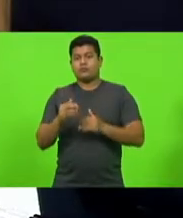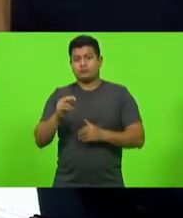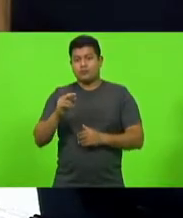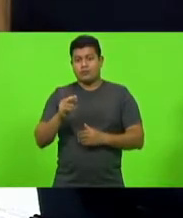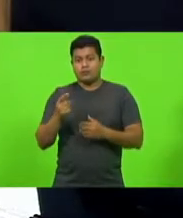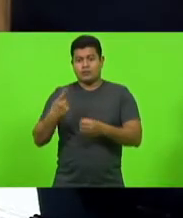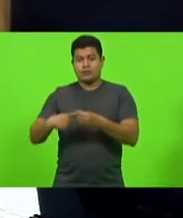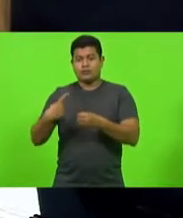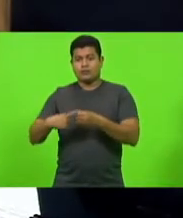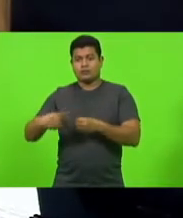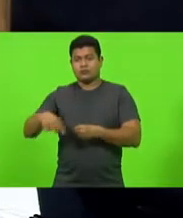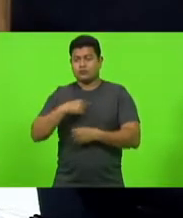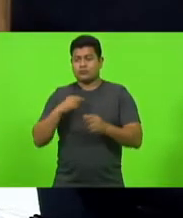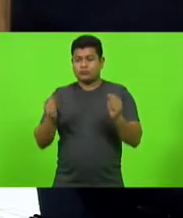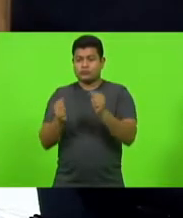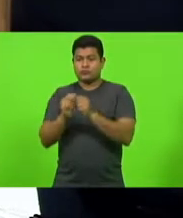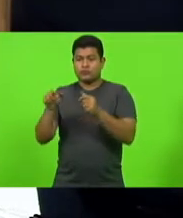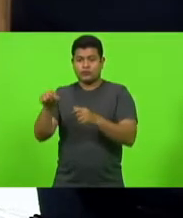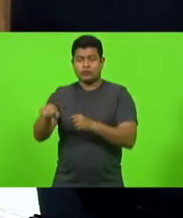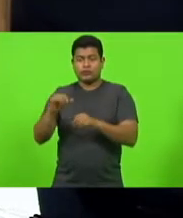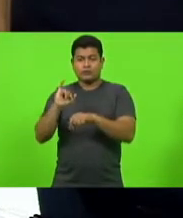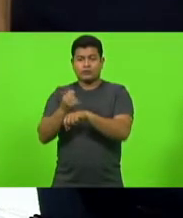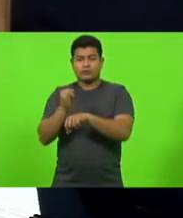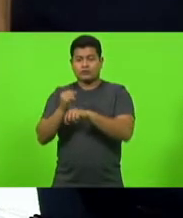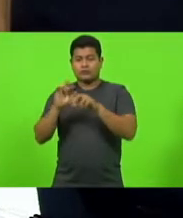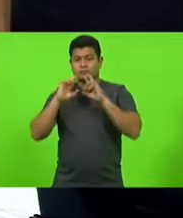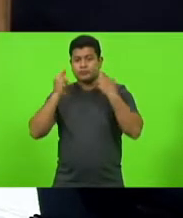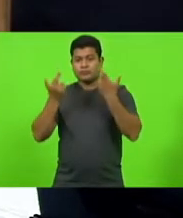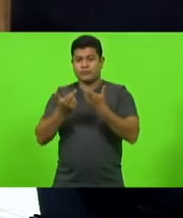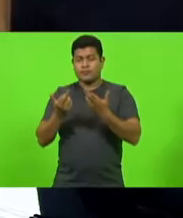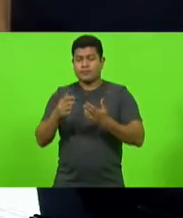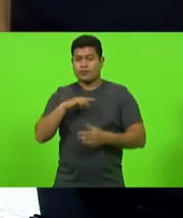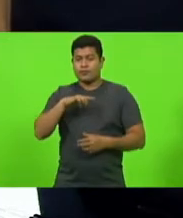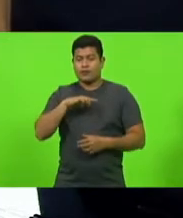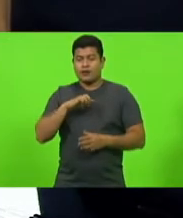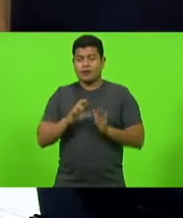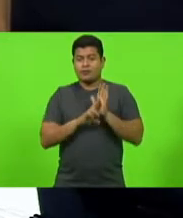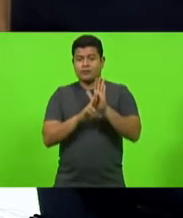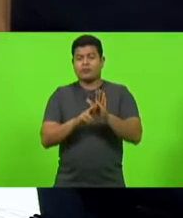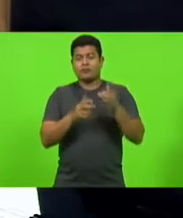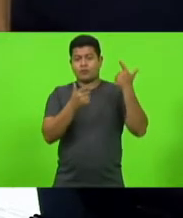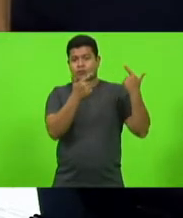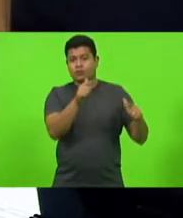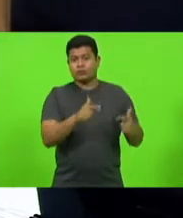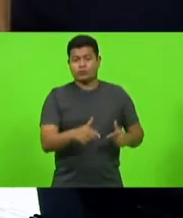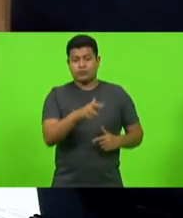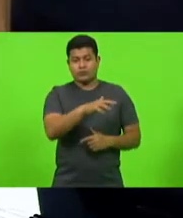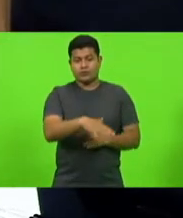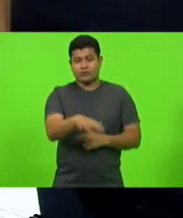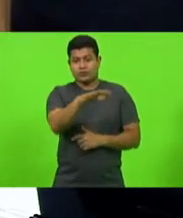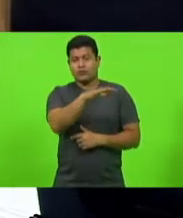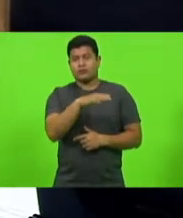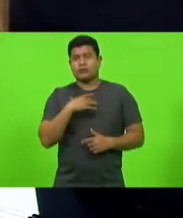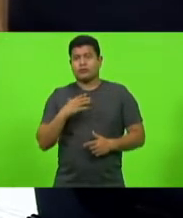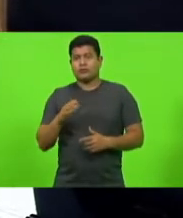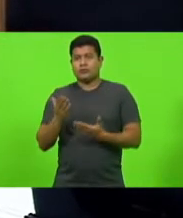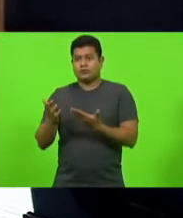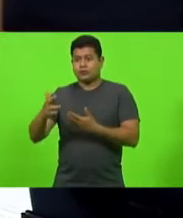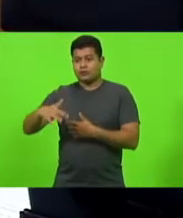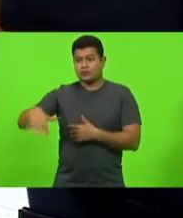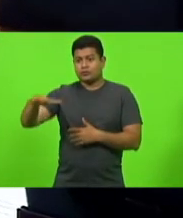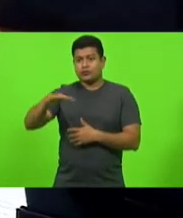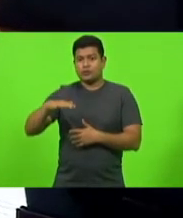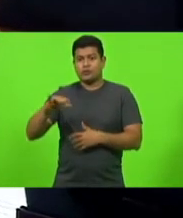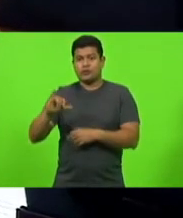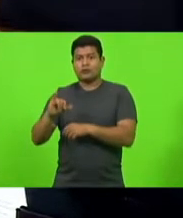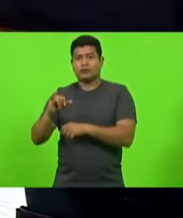fazer essa audiência pública. Estavam lá representantes também das outras regiões, já que há, além da região metropolitana do